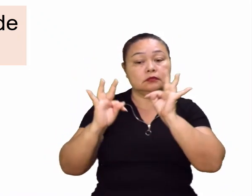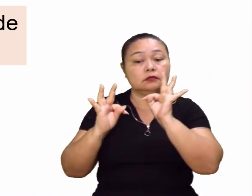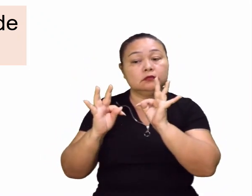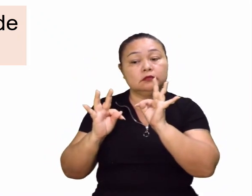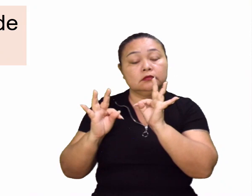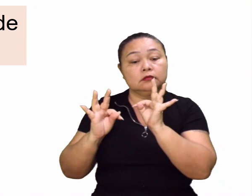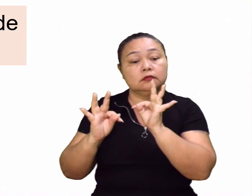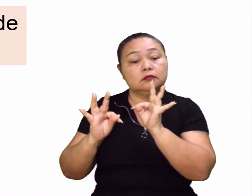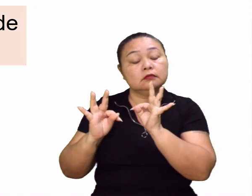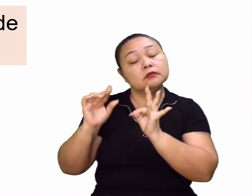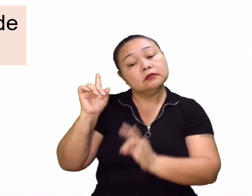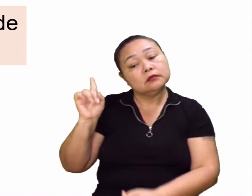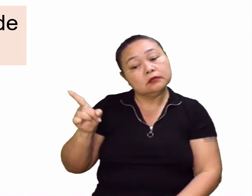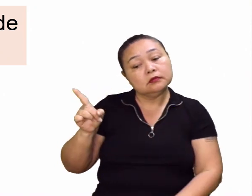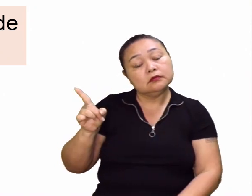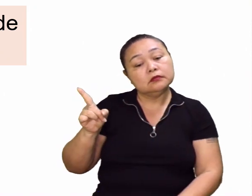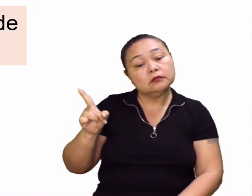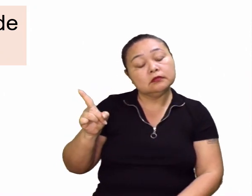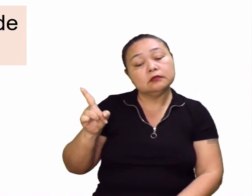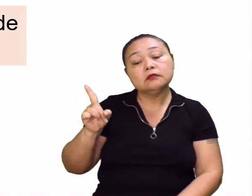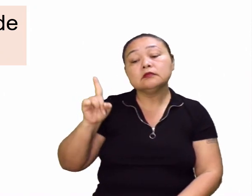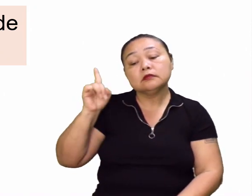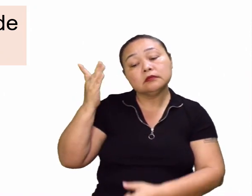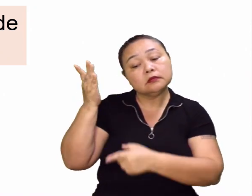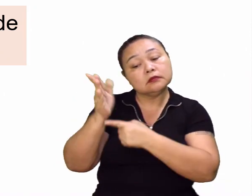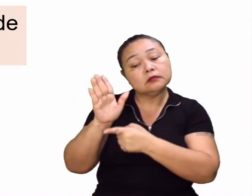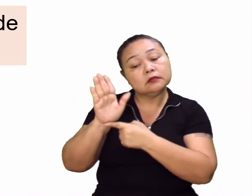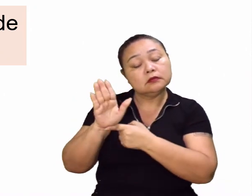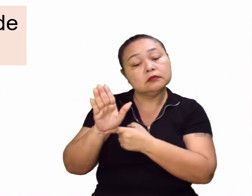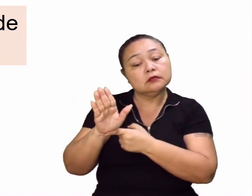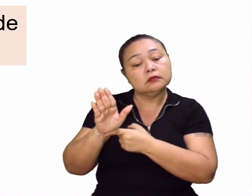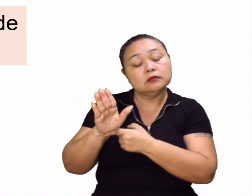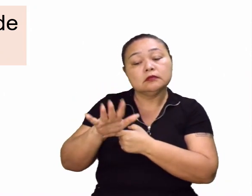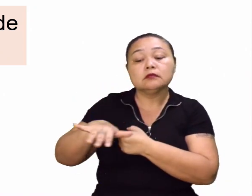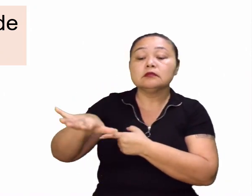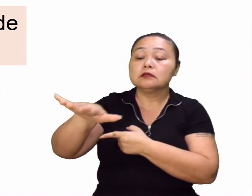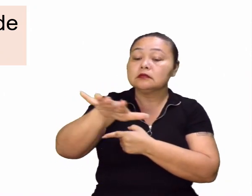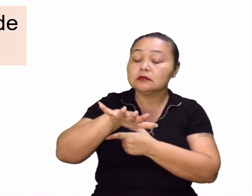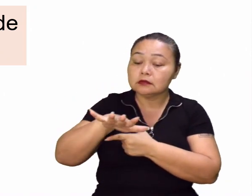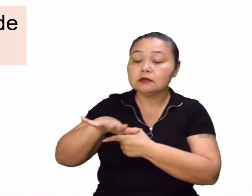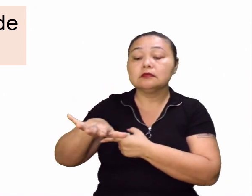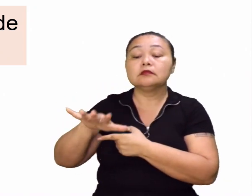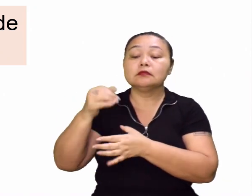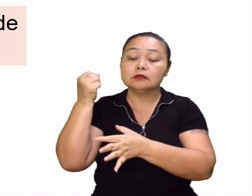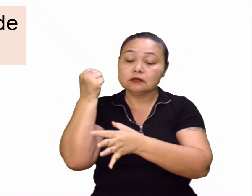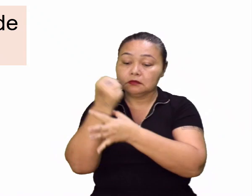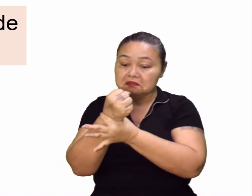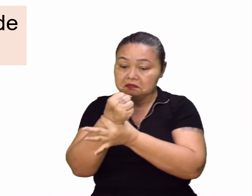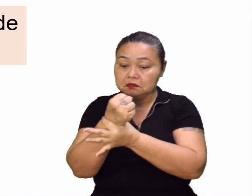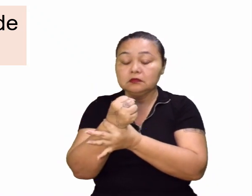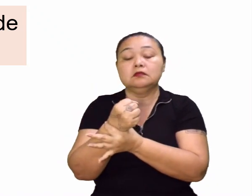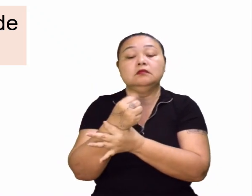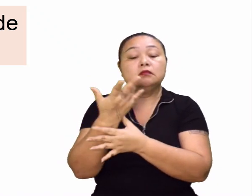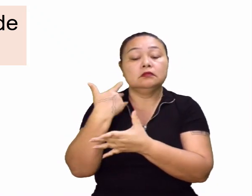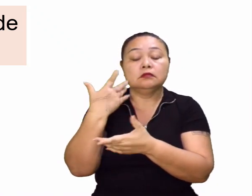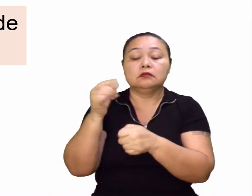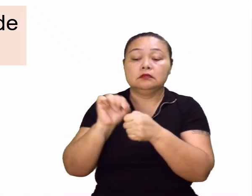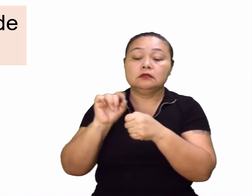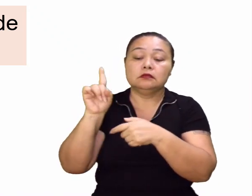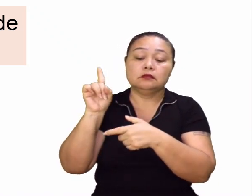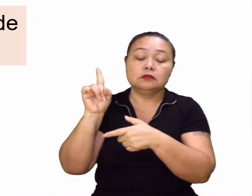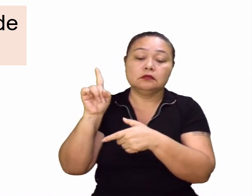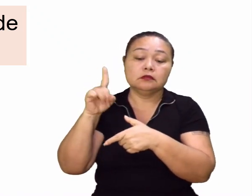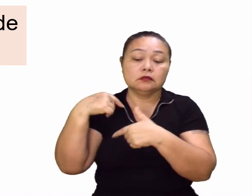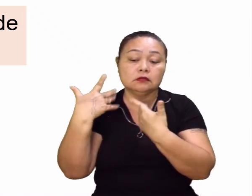tecnológica, ela acaba contribuindo também na área de segurança. Tá vendo? Isso. A relação da